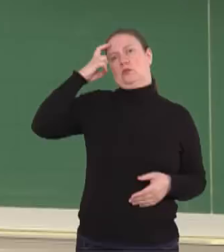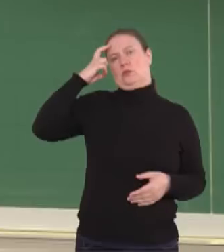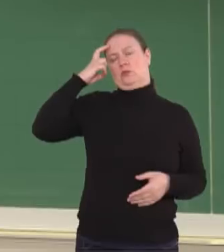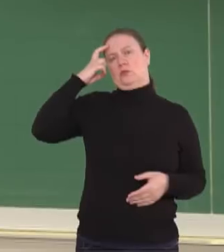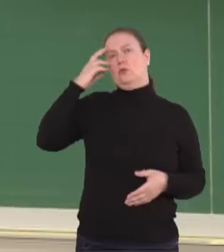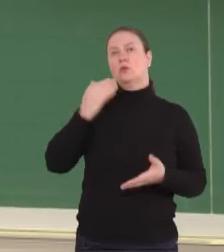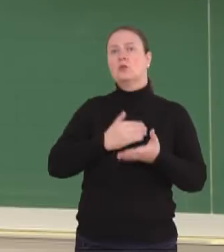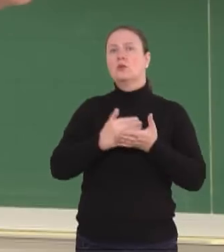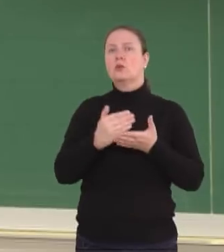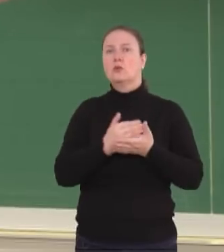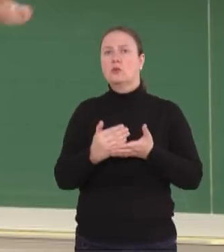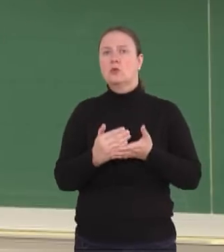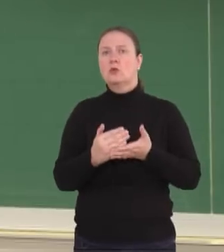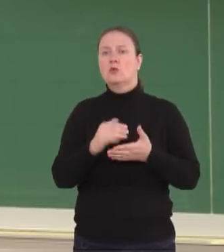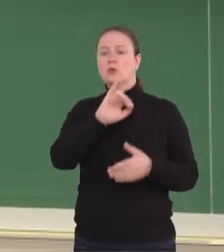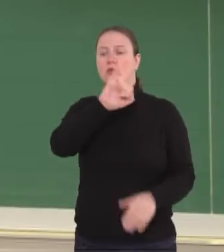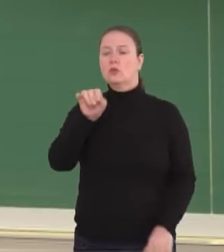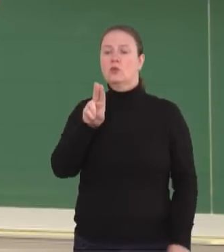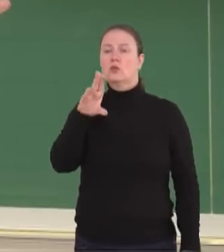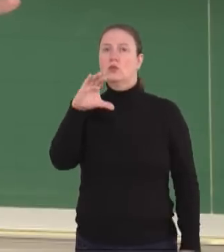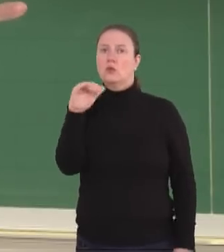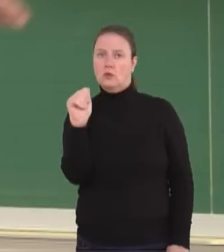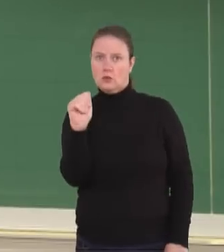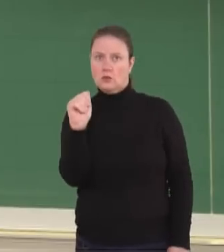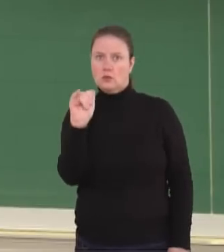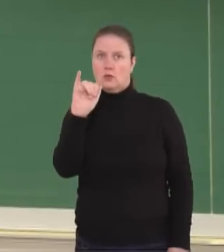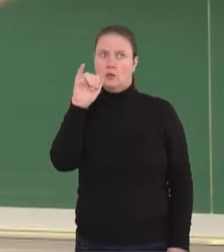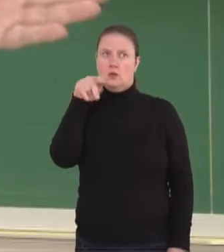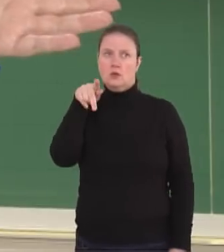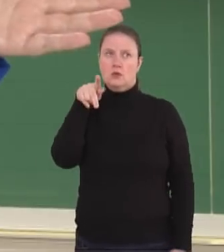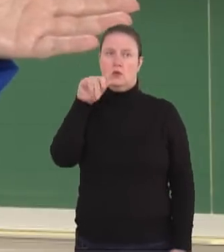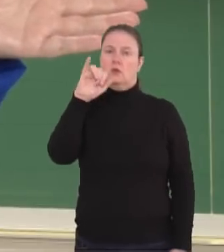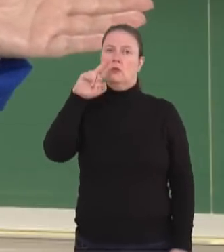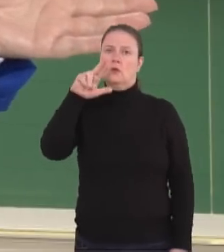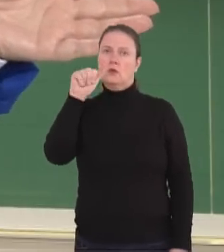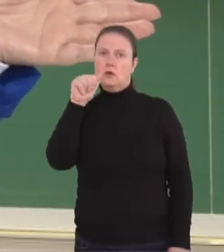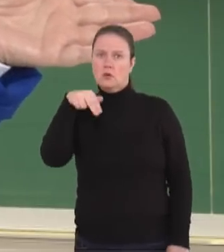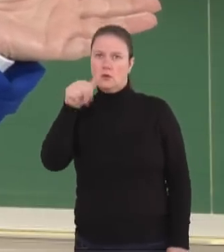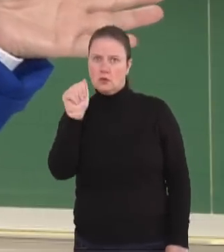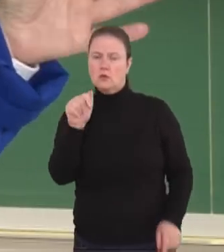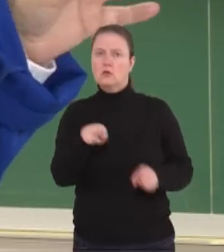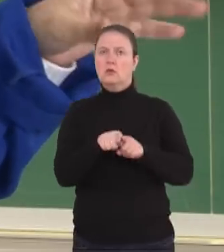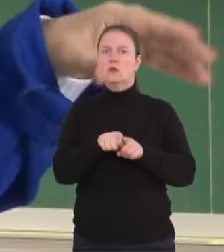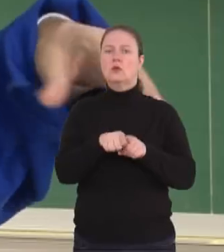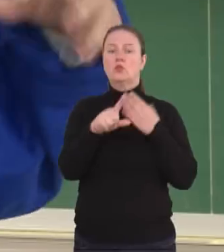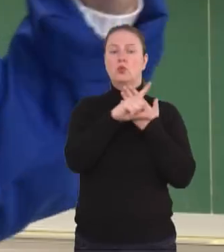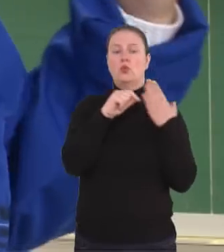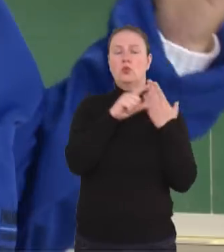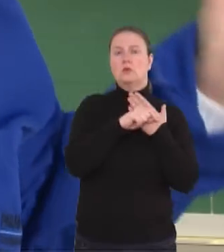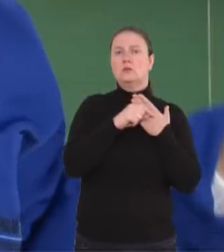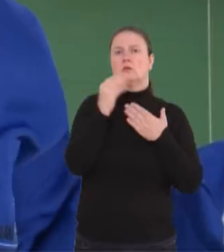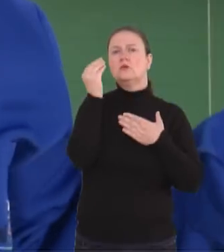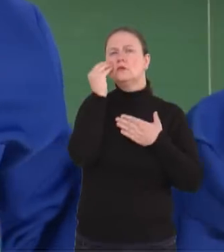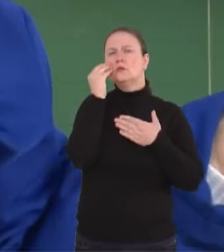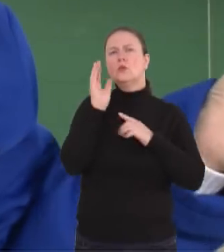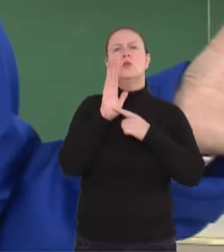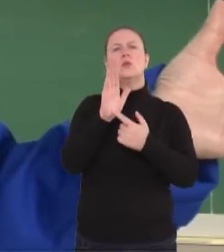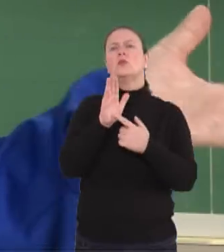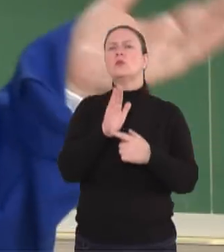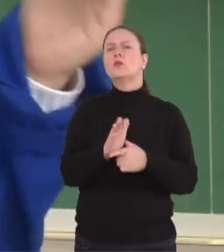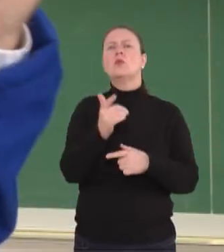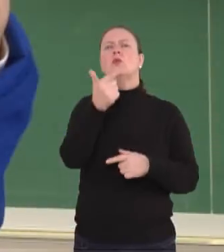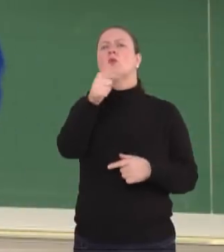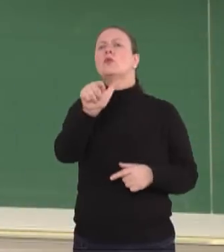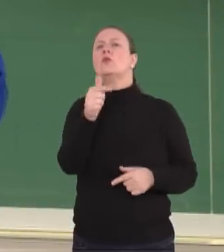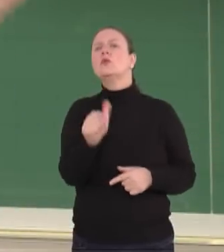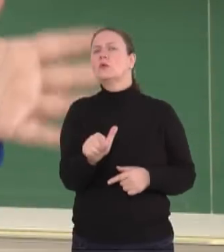partir do Ijuca-Pirama, o José de Alencar, o escritor, o autor, tentou mostrar uma outra possibilidade do homem